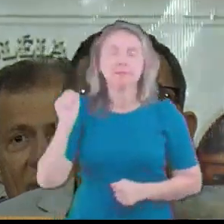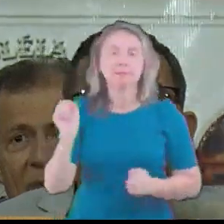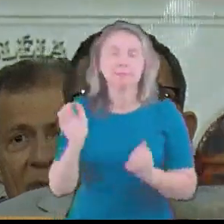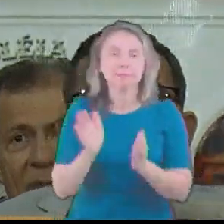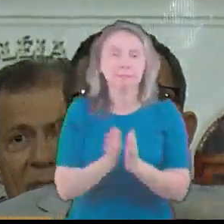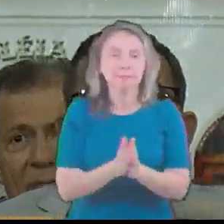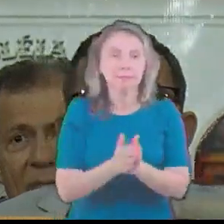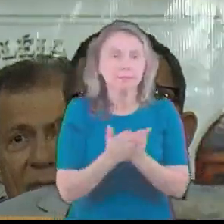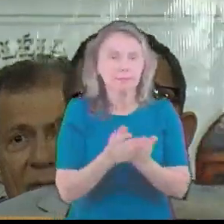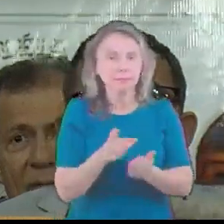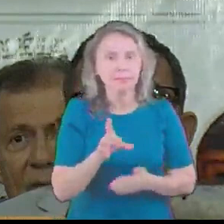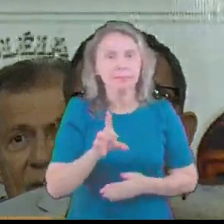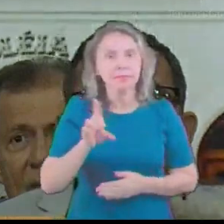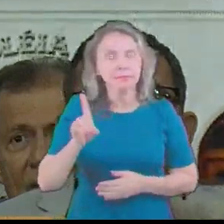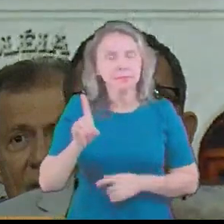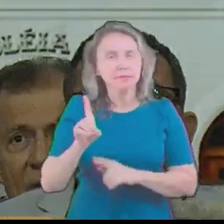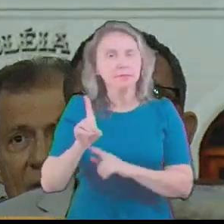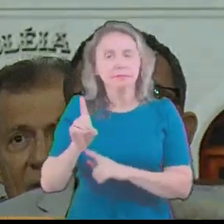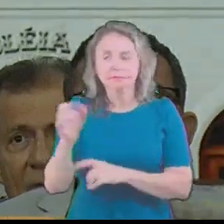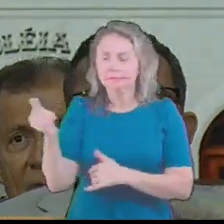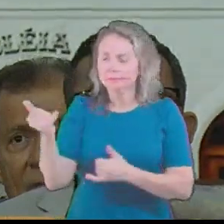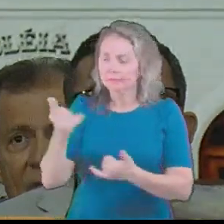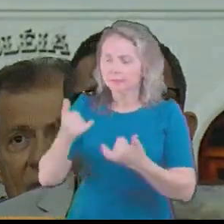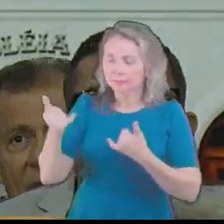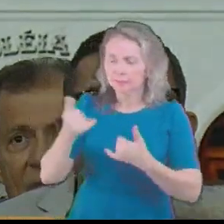Deus falou poderosamente com nossas vidas.